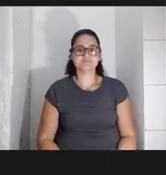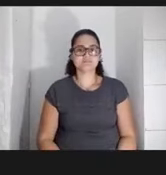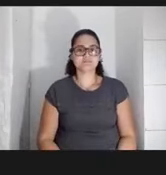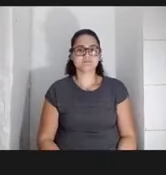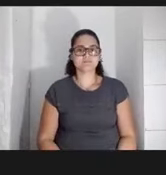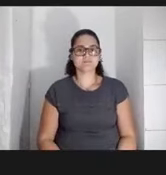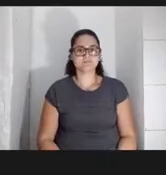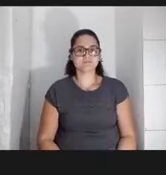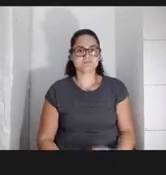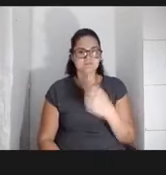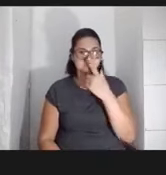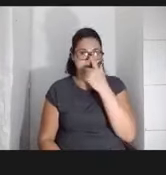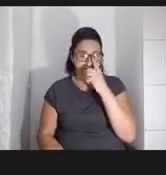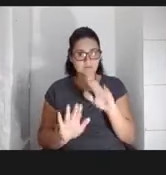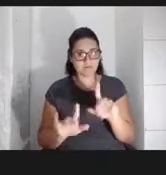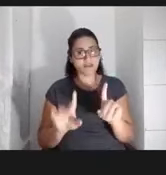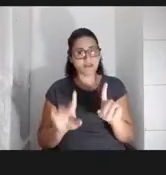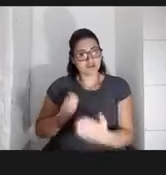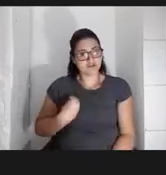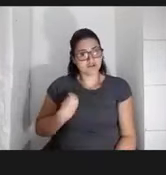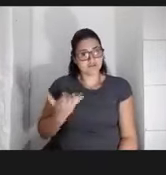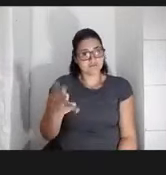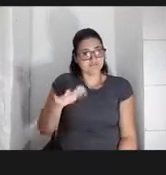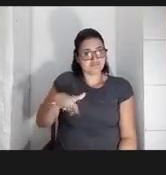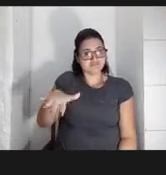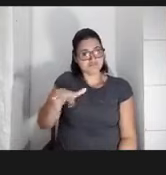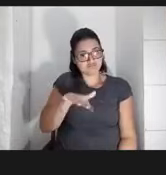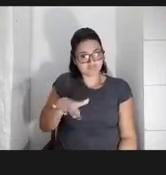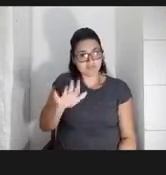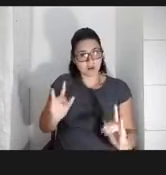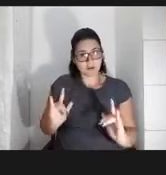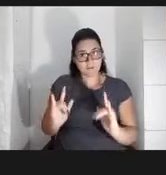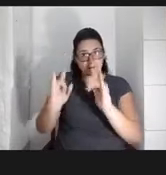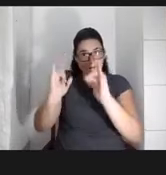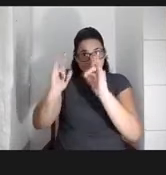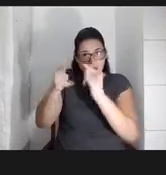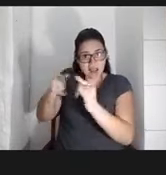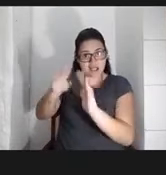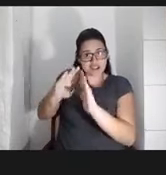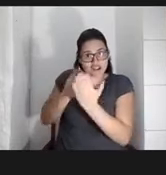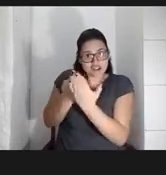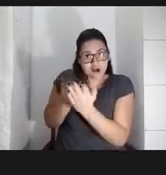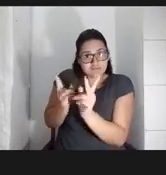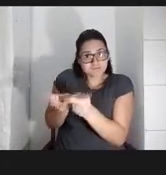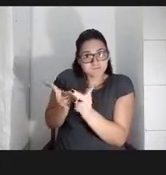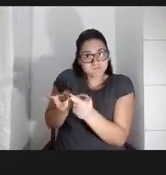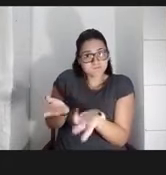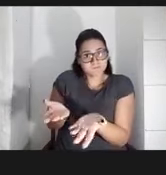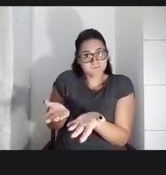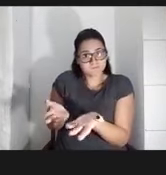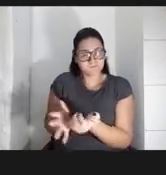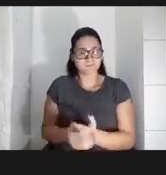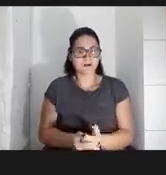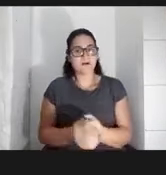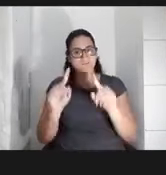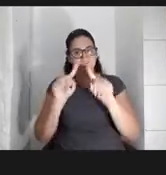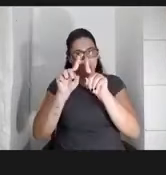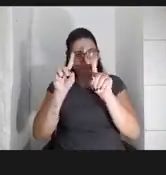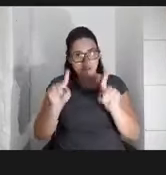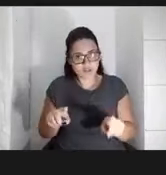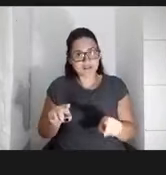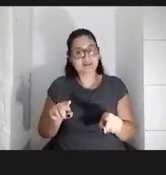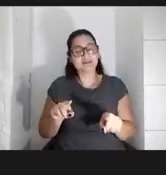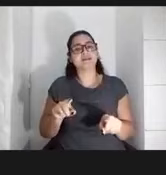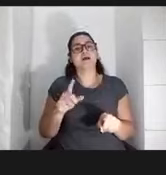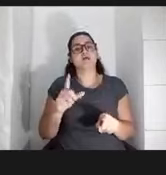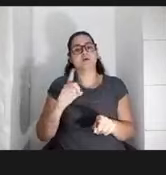mas a escola está ali, né? O espaço continua sendo habitado por funcionários que estão ali para fazer a